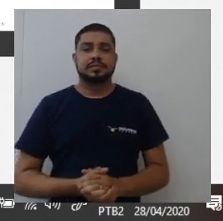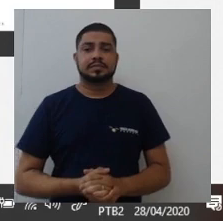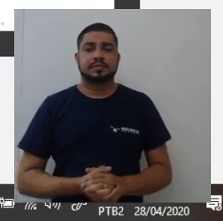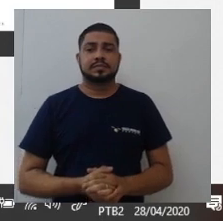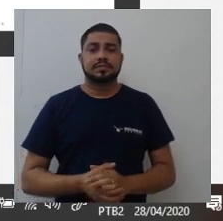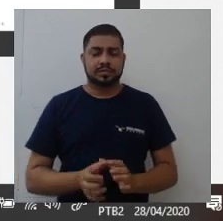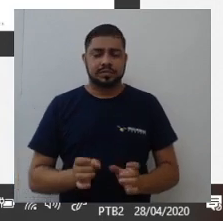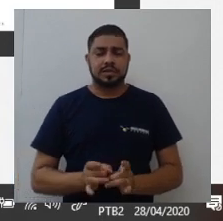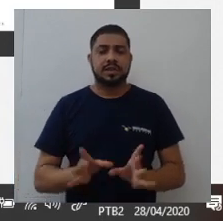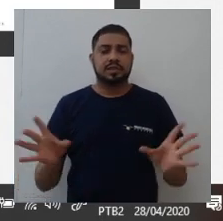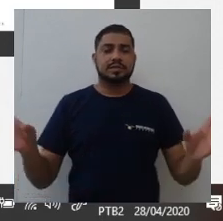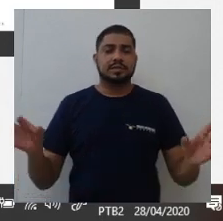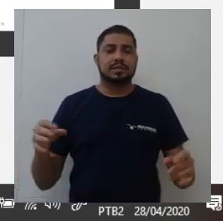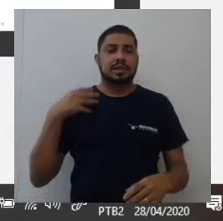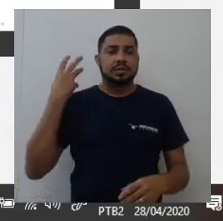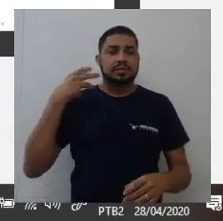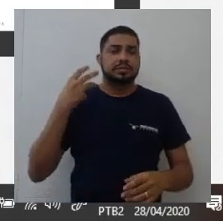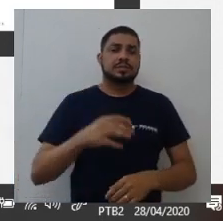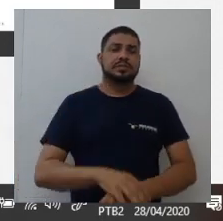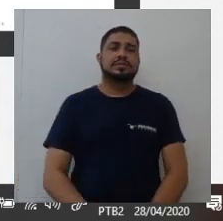Pode soltar, Vitor, o áudio.